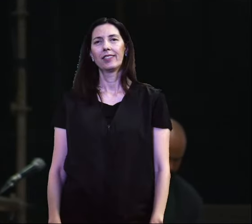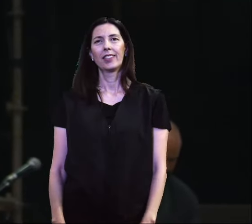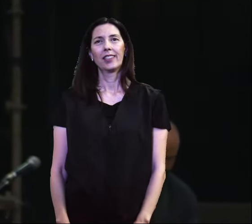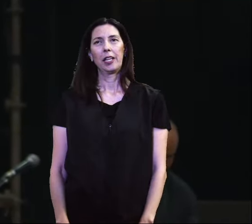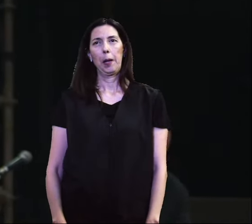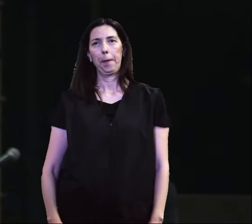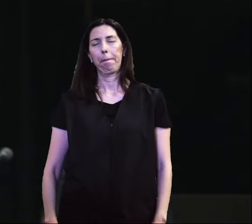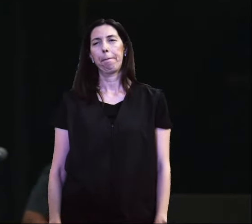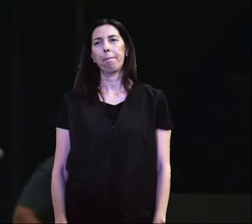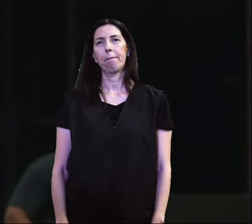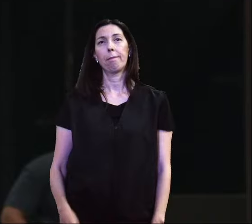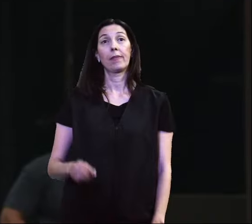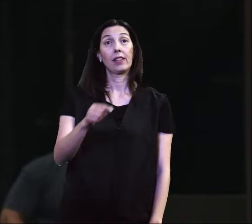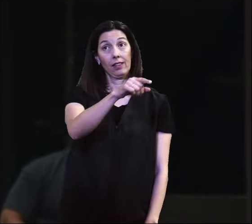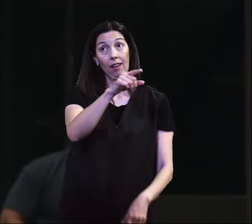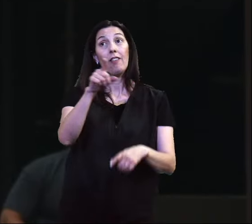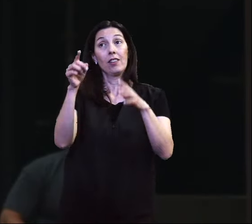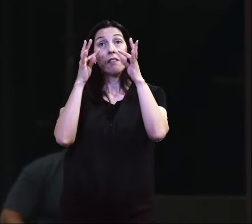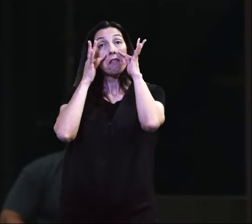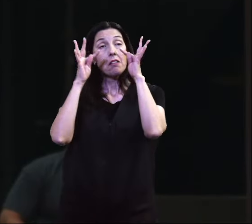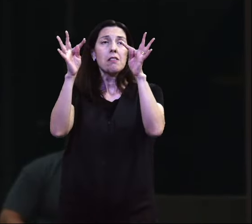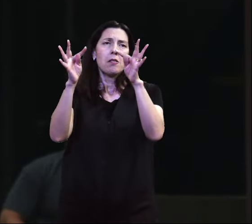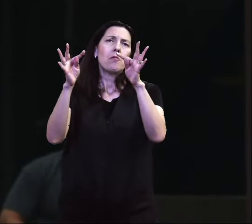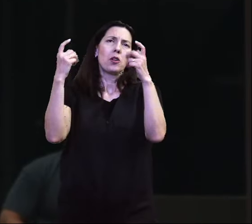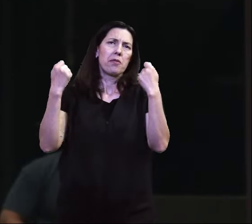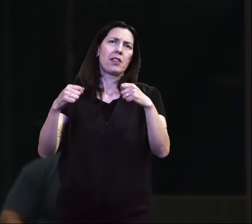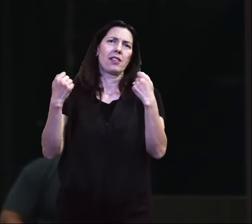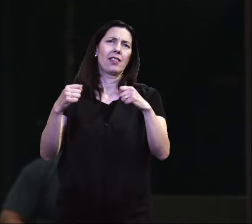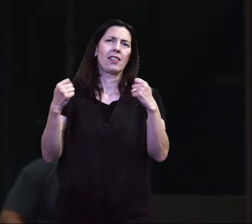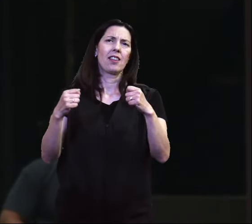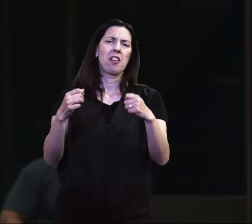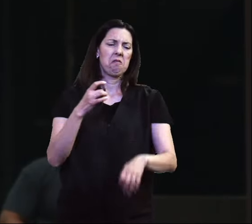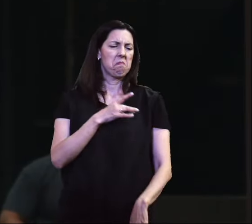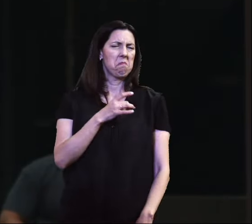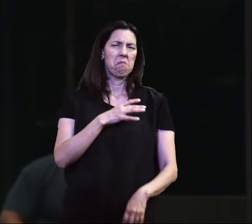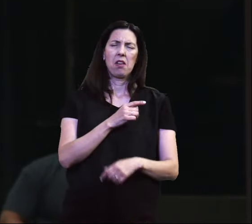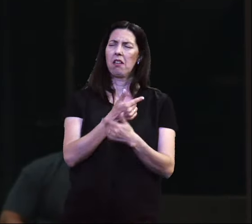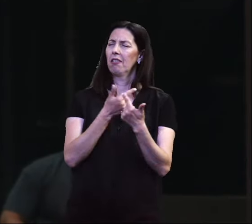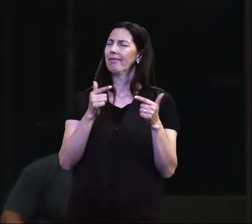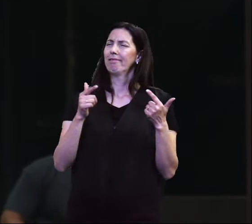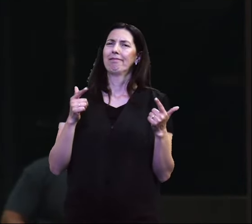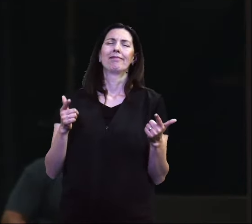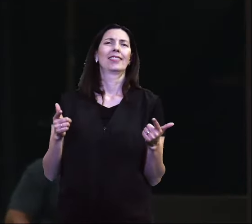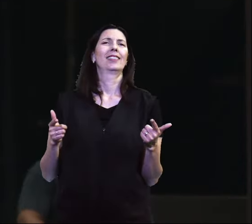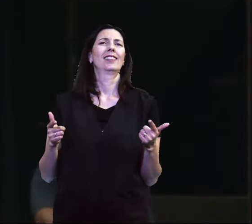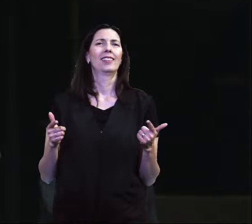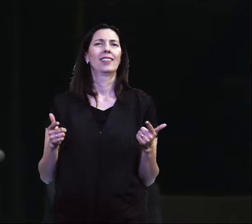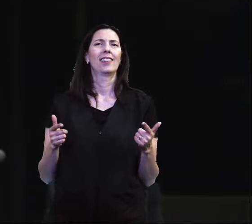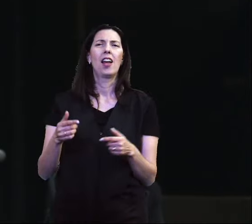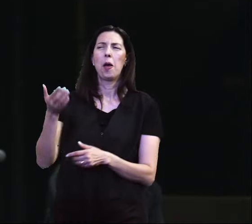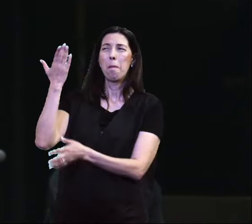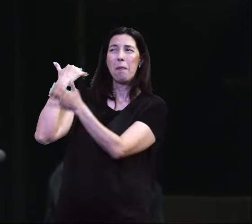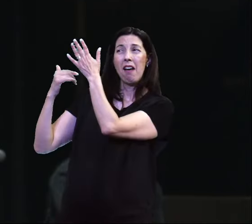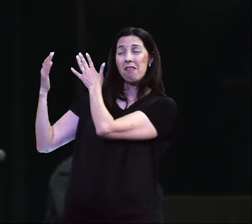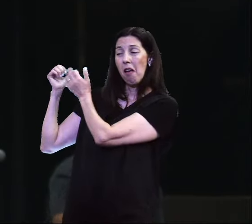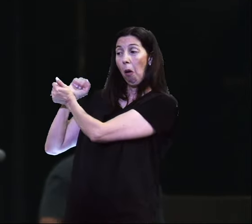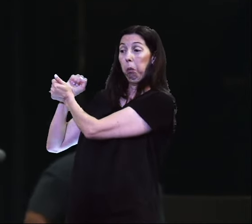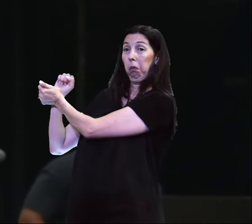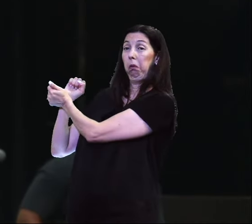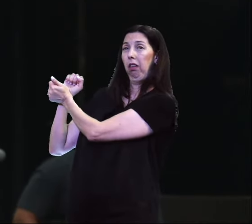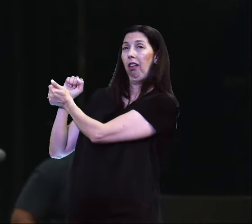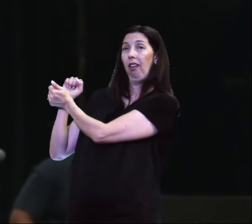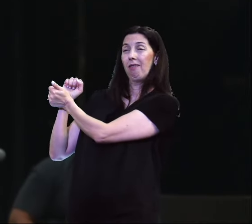Leia, testemunhe, e não fique preso no passado. O